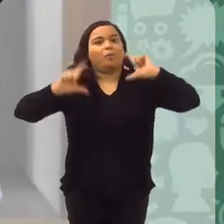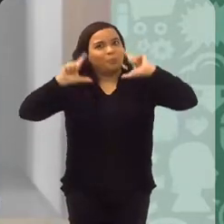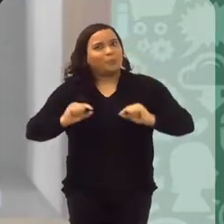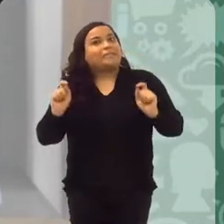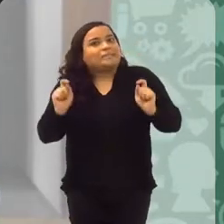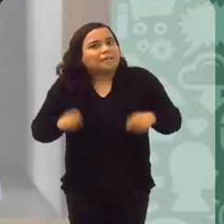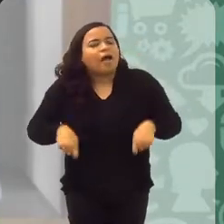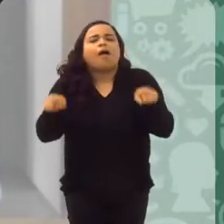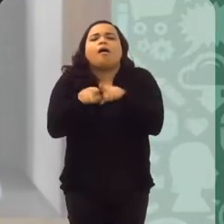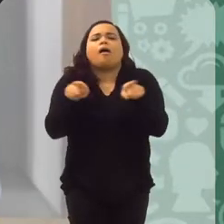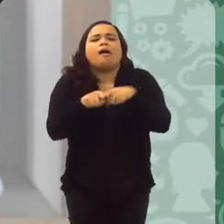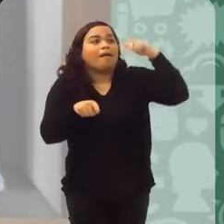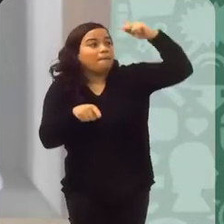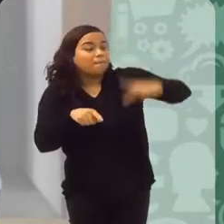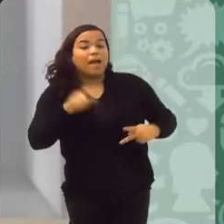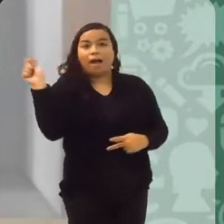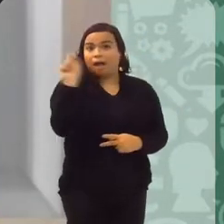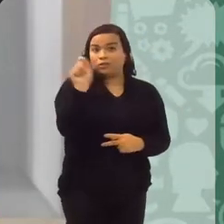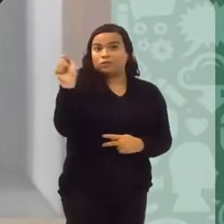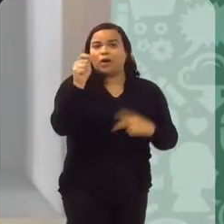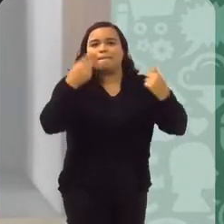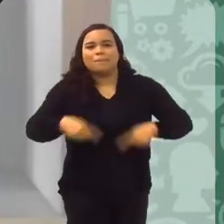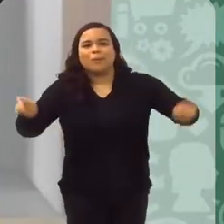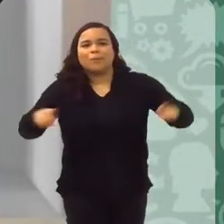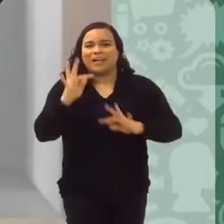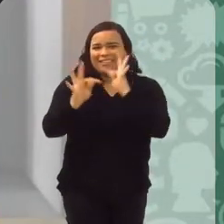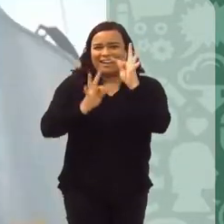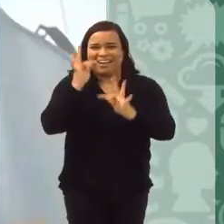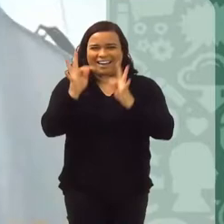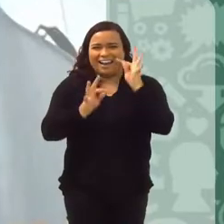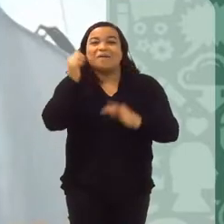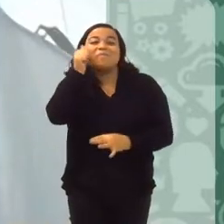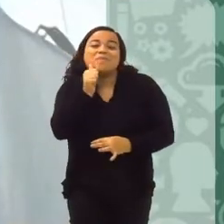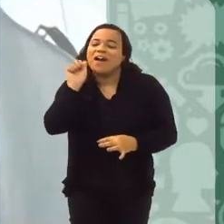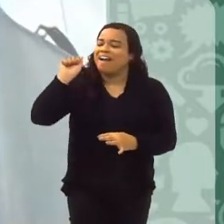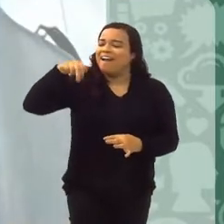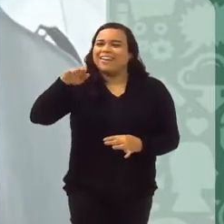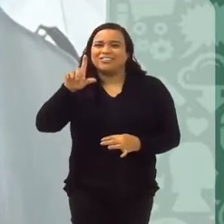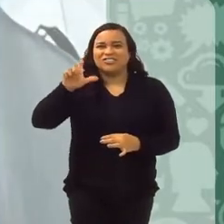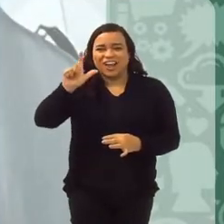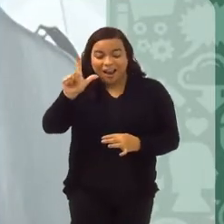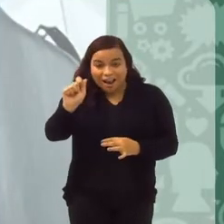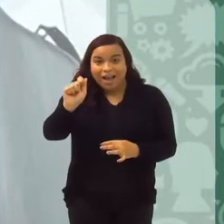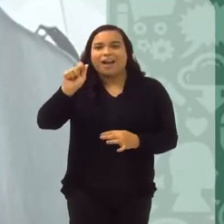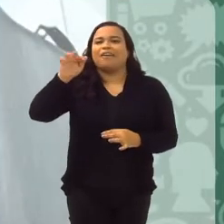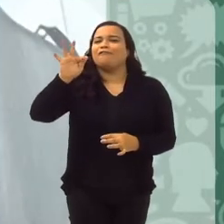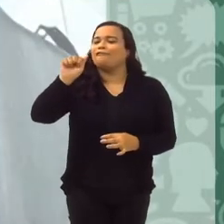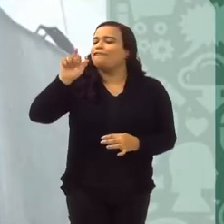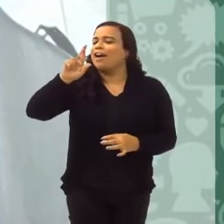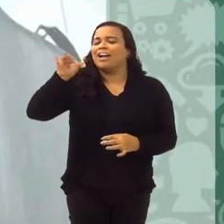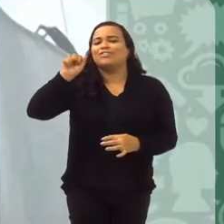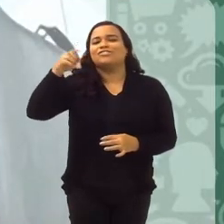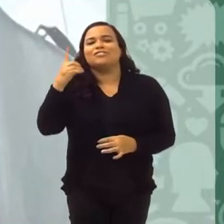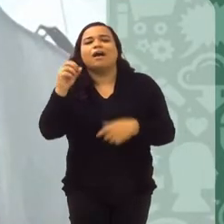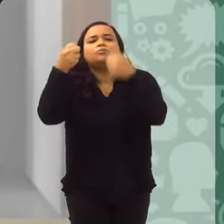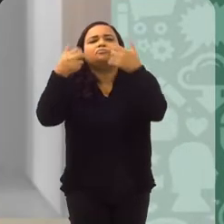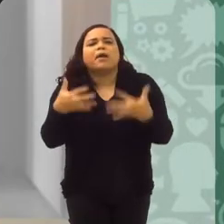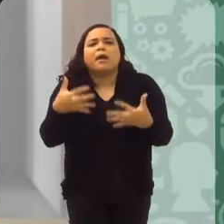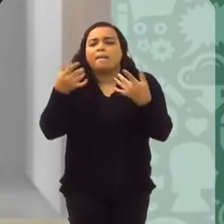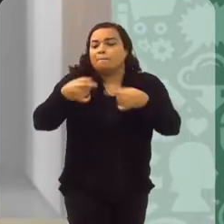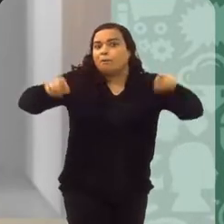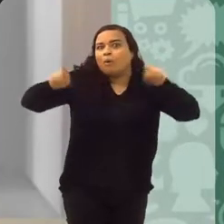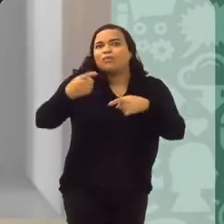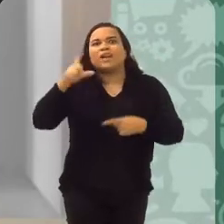também a presidente da Associação de Musicoterapia, Ângela Farjado, que vai nos explicar como a música